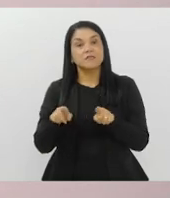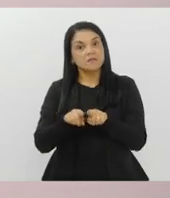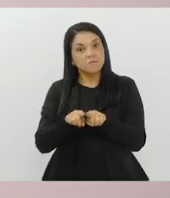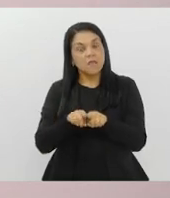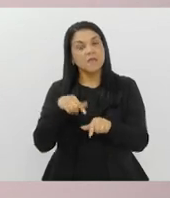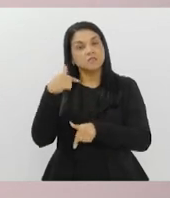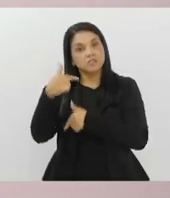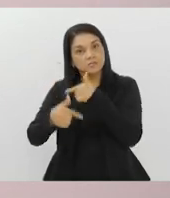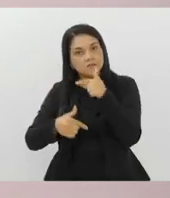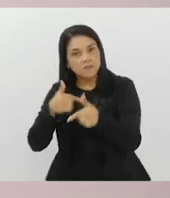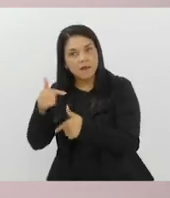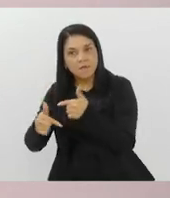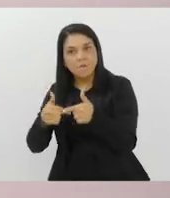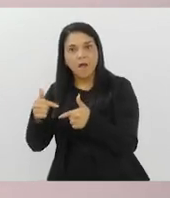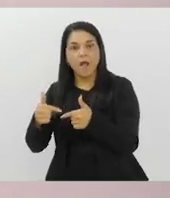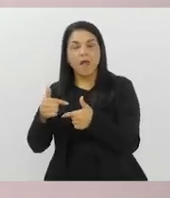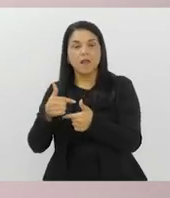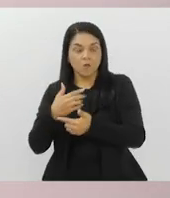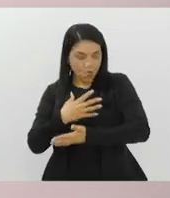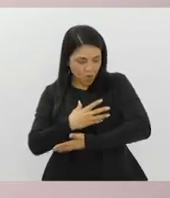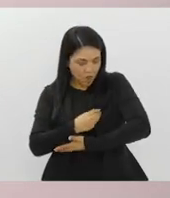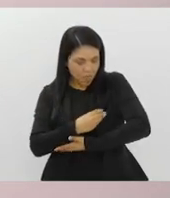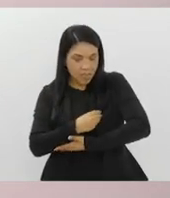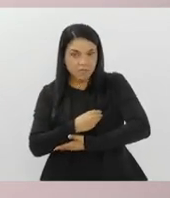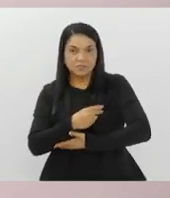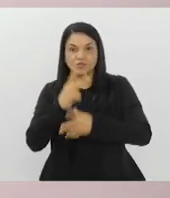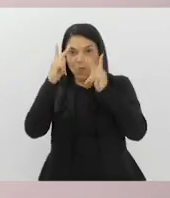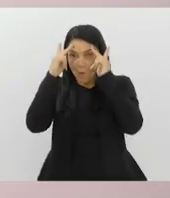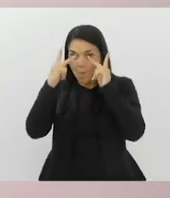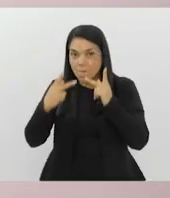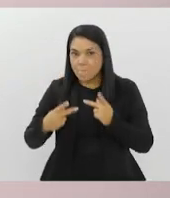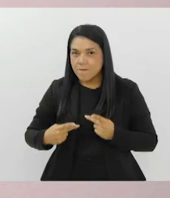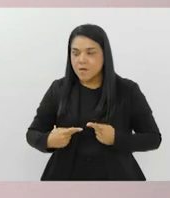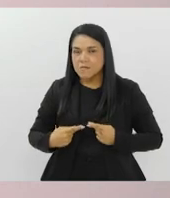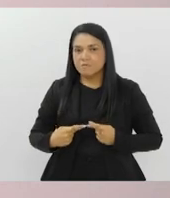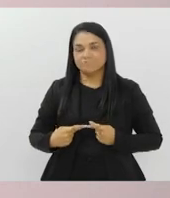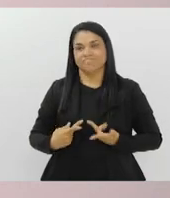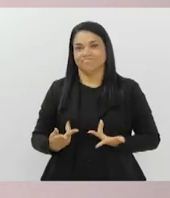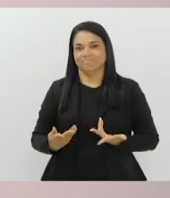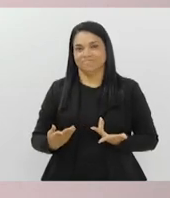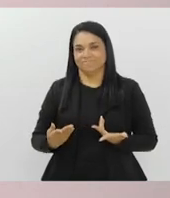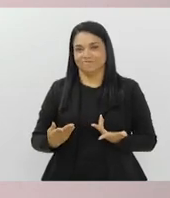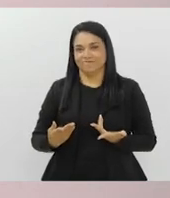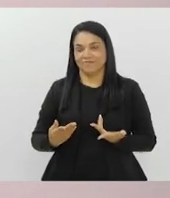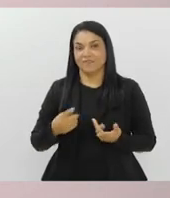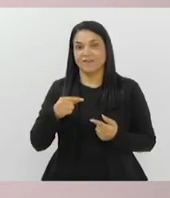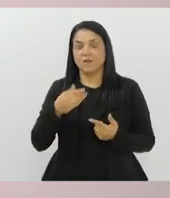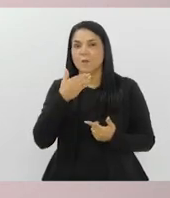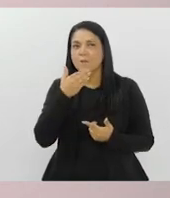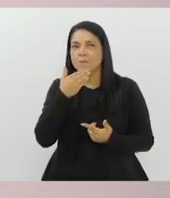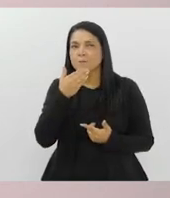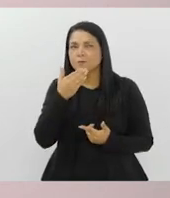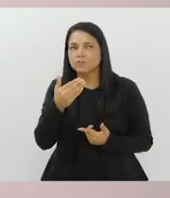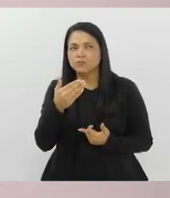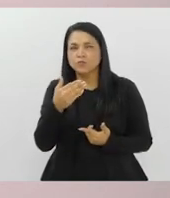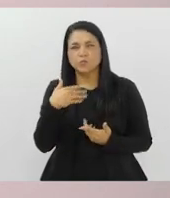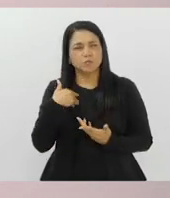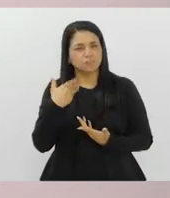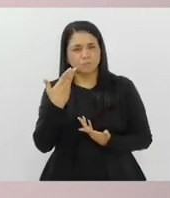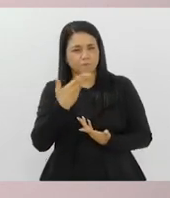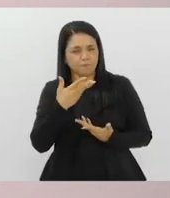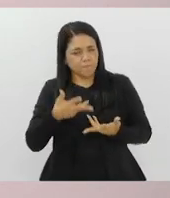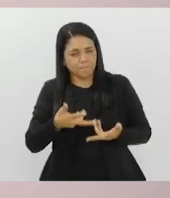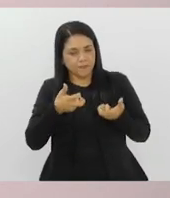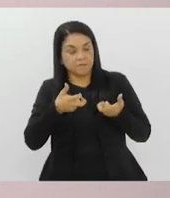trabalha com leite da mãe para o próprio filho, com leite fresco, leite beira-leito. E aí, um pedido que eu ainda não ouvi aqui, uma coisa que a gente